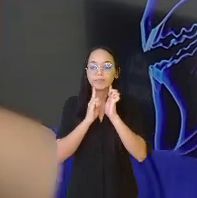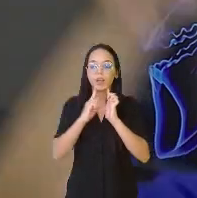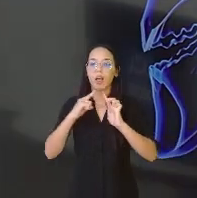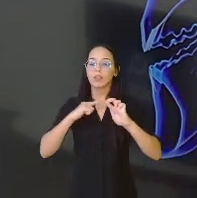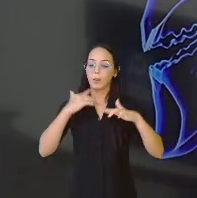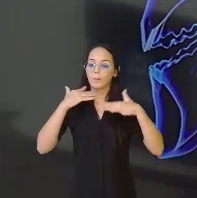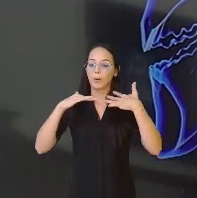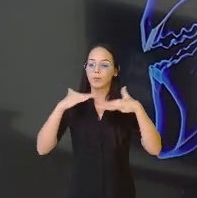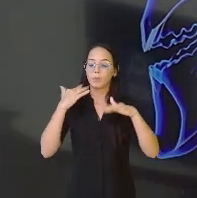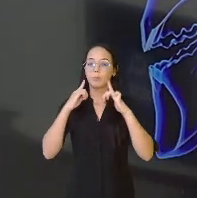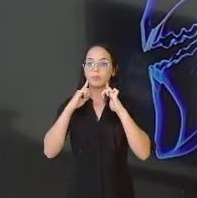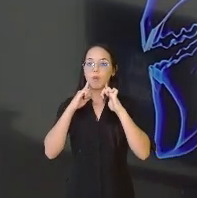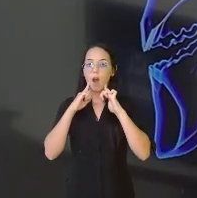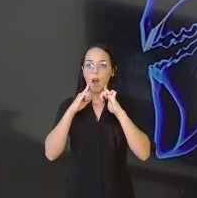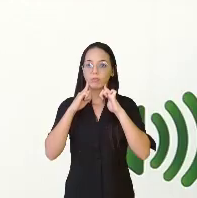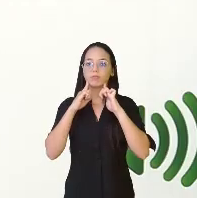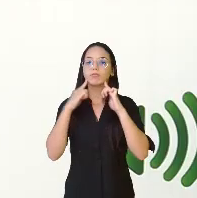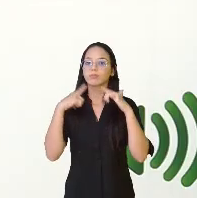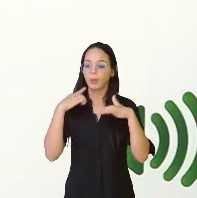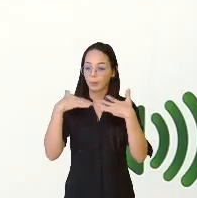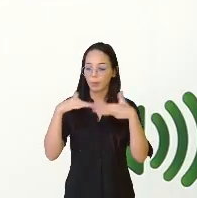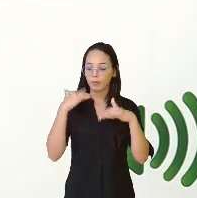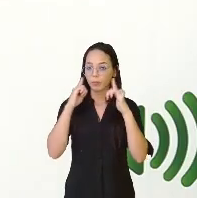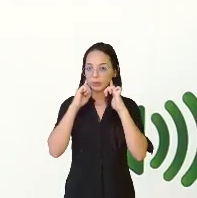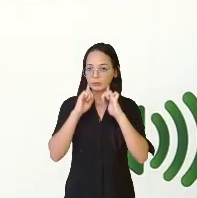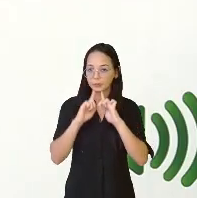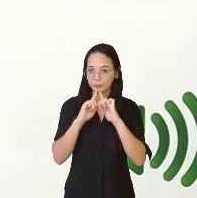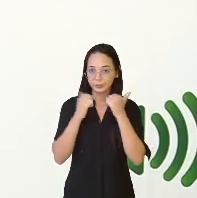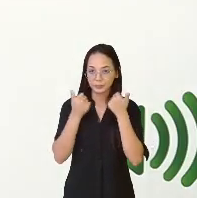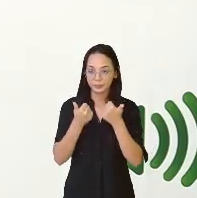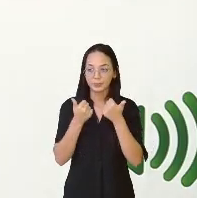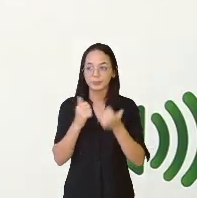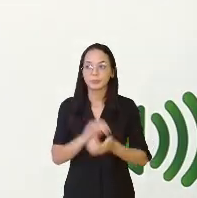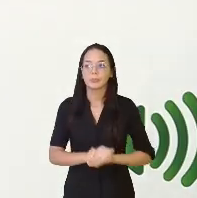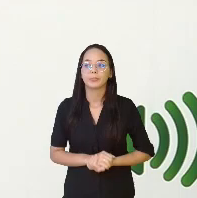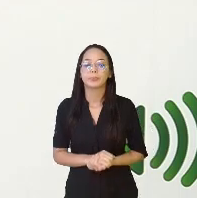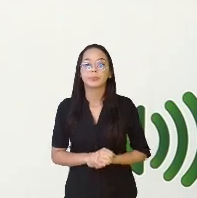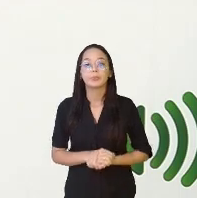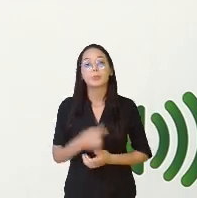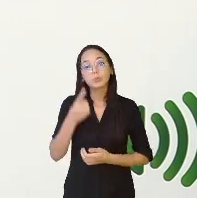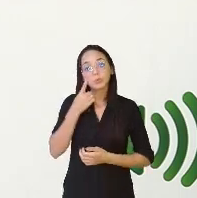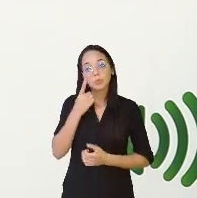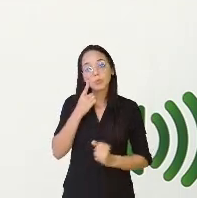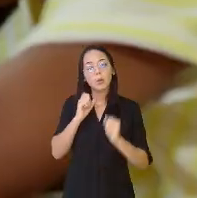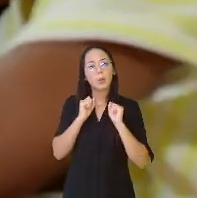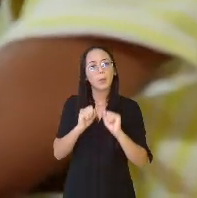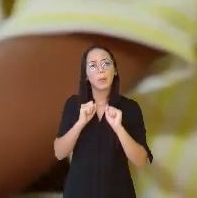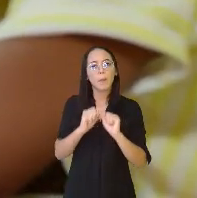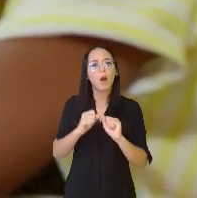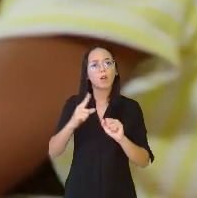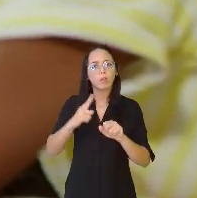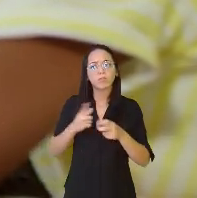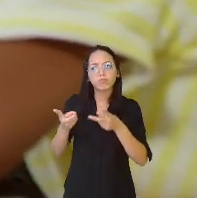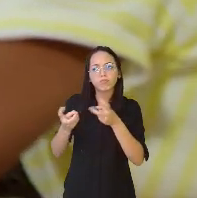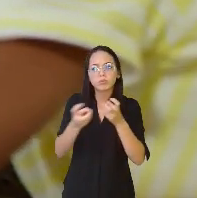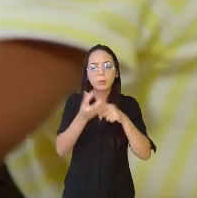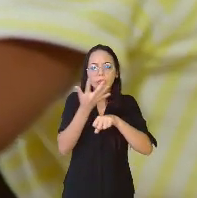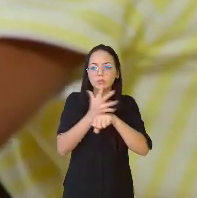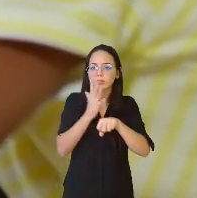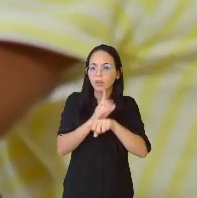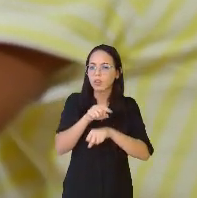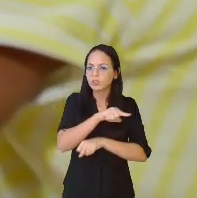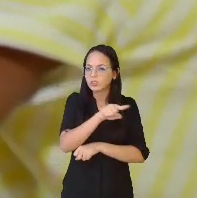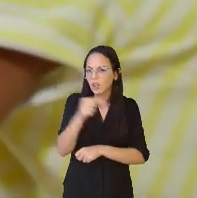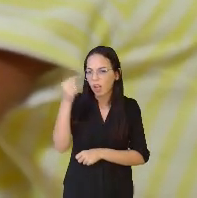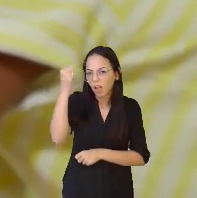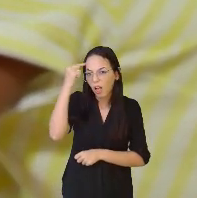move, certo? Vamos dar sequência. Aqui a gente pode ver mais atividades, né? Vocês acham